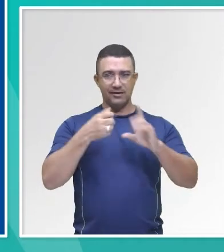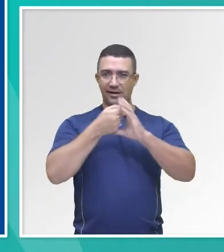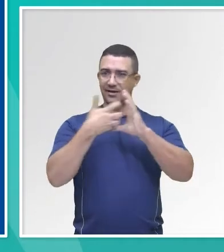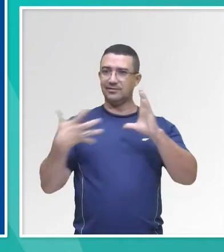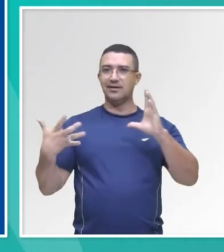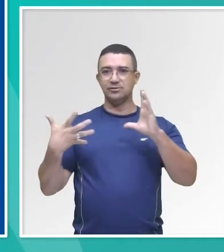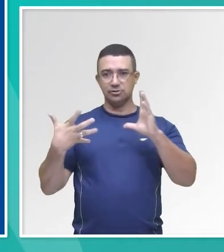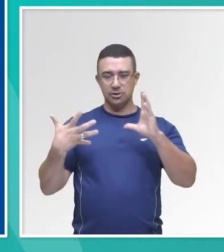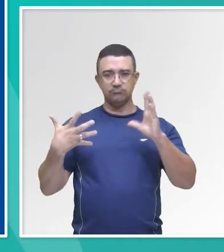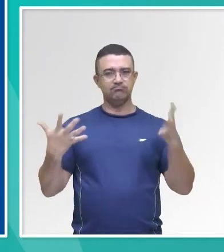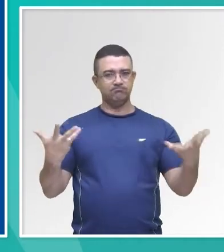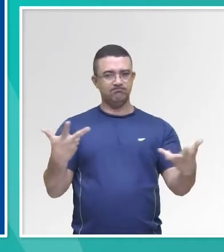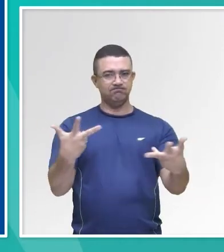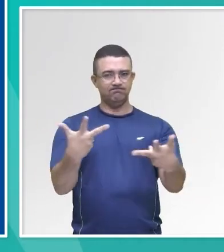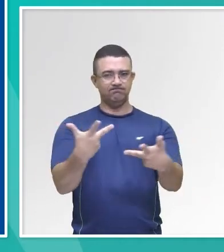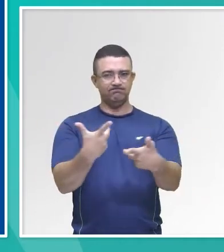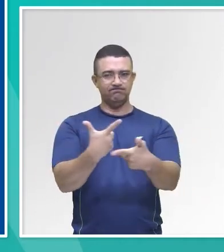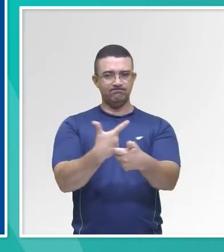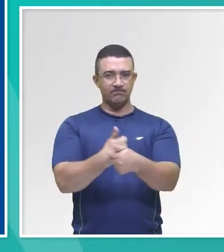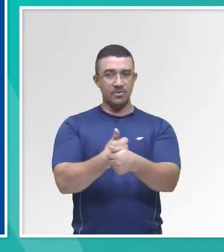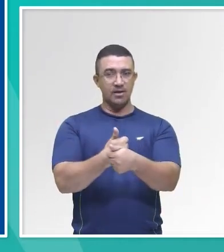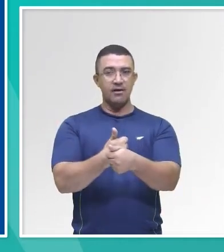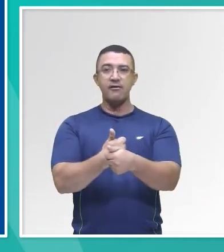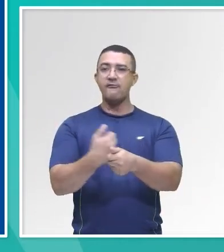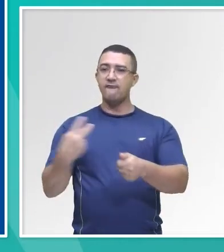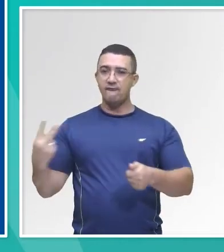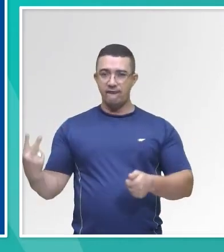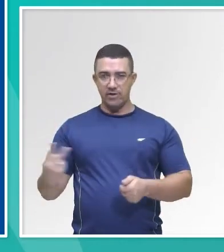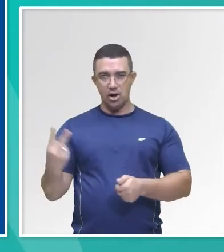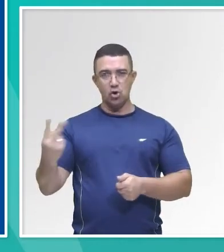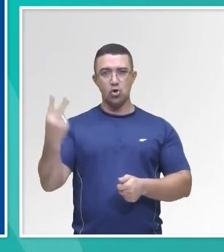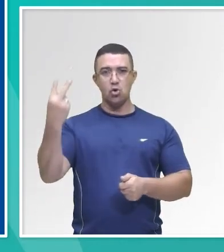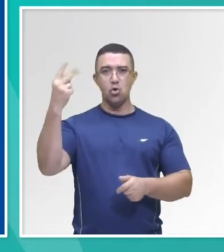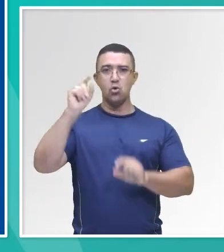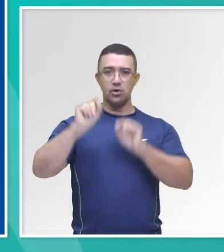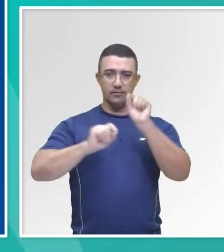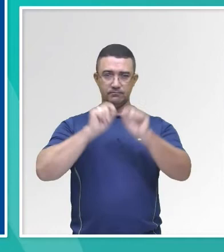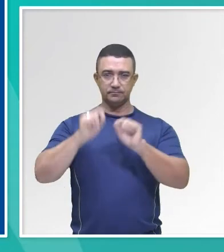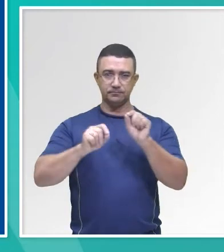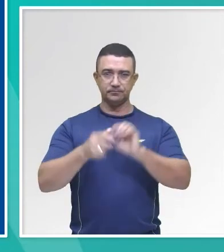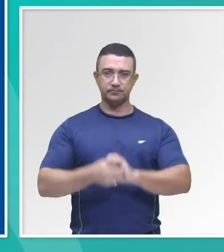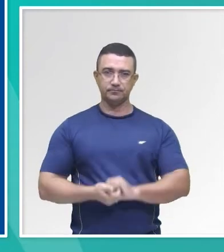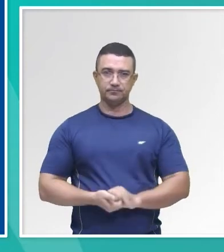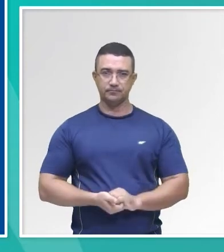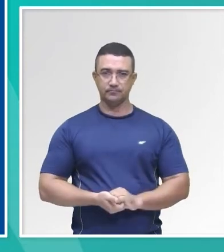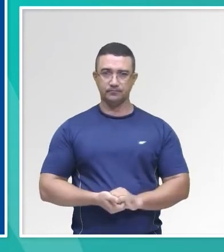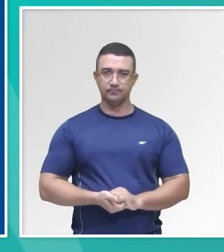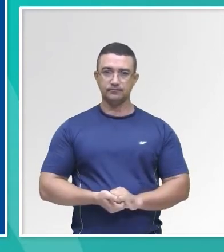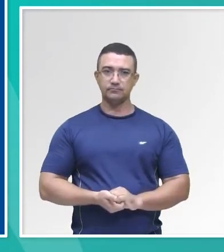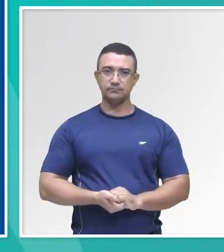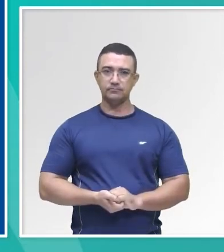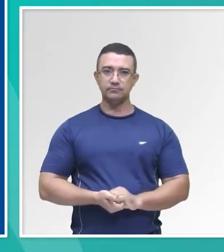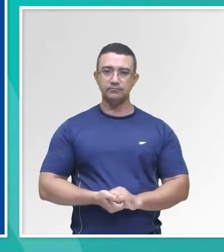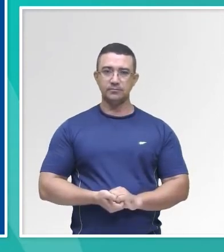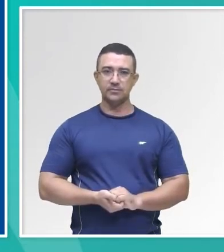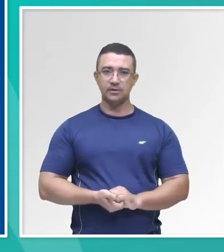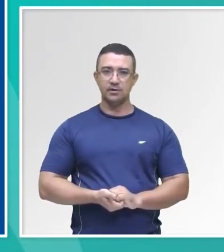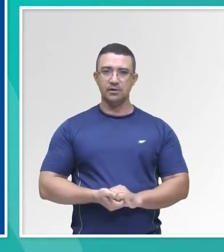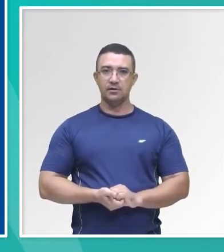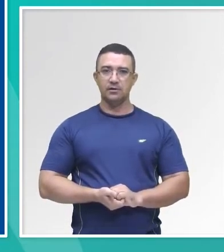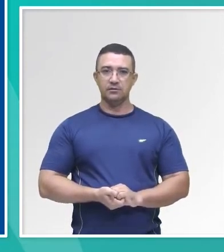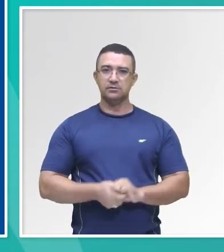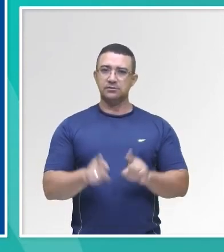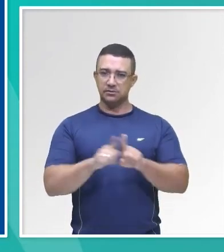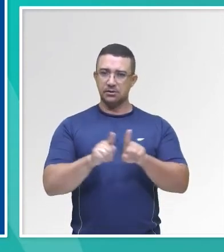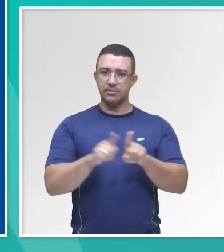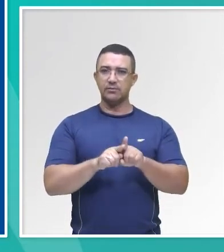qualitativas. Ó, temos a valorização de um evento. Deixa eu marcar aqui. Valorização de um evento. Um corte mais